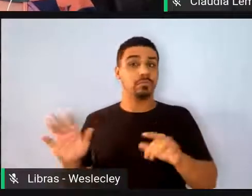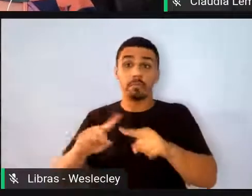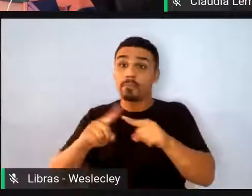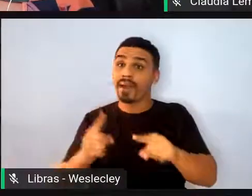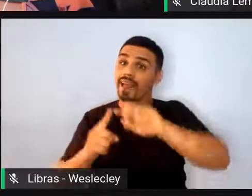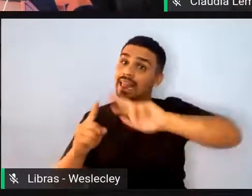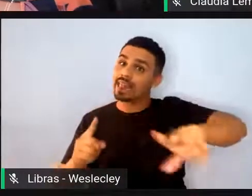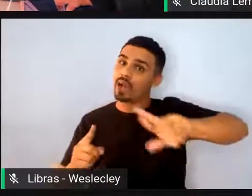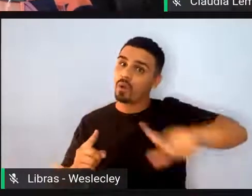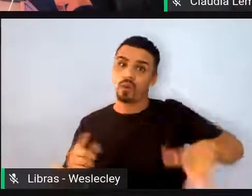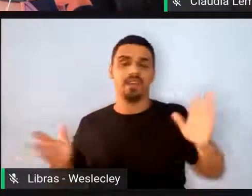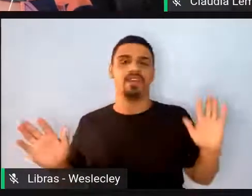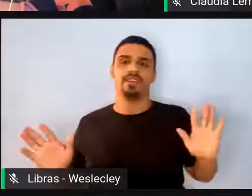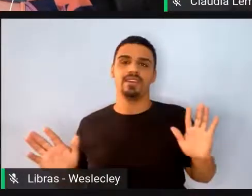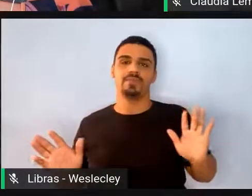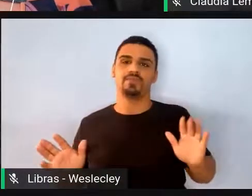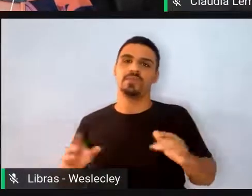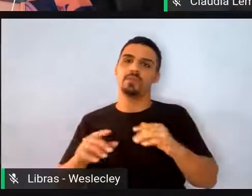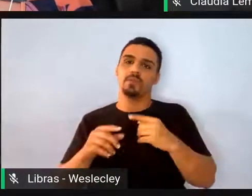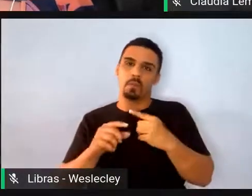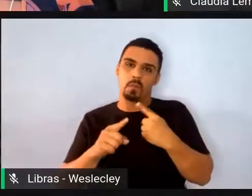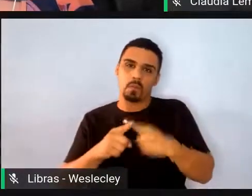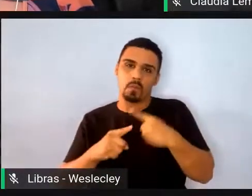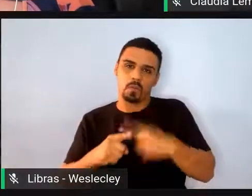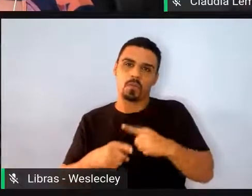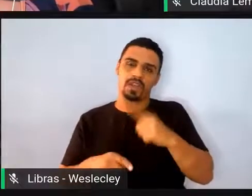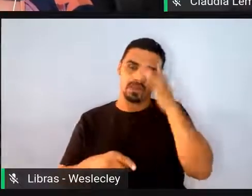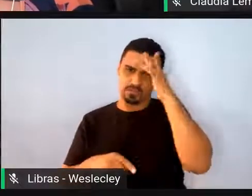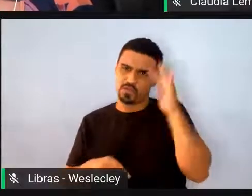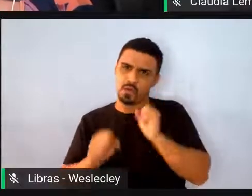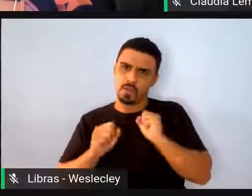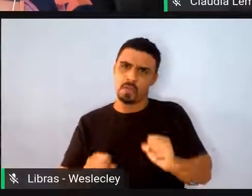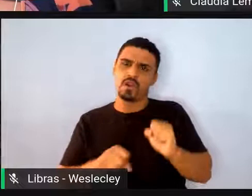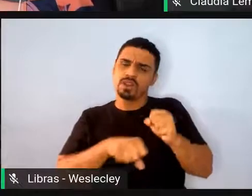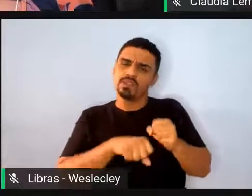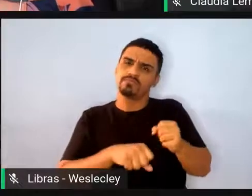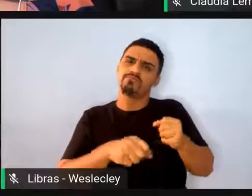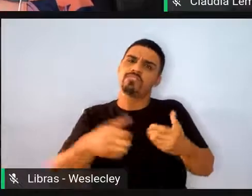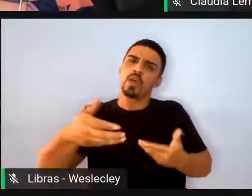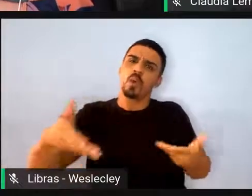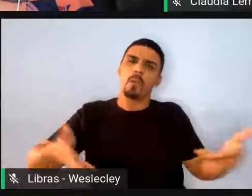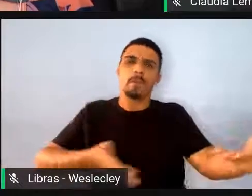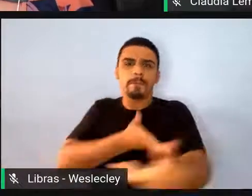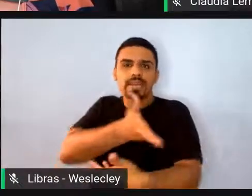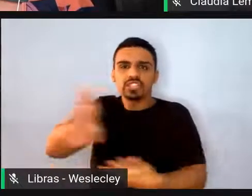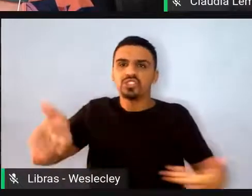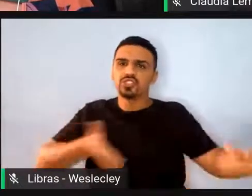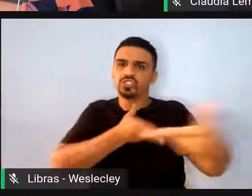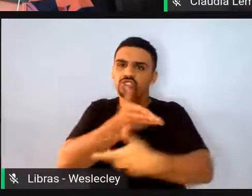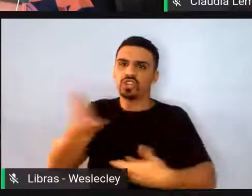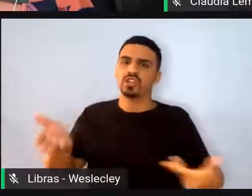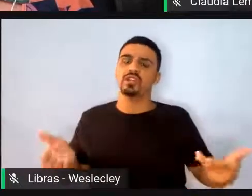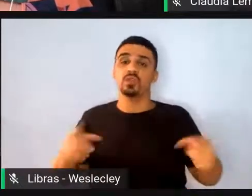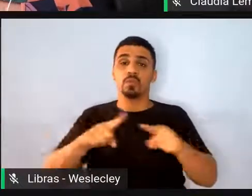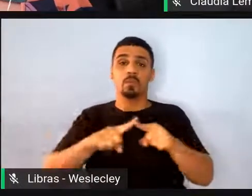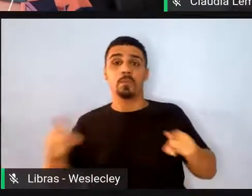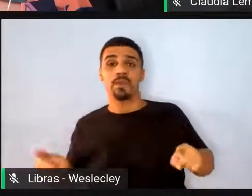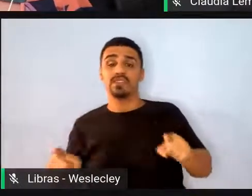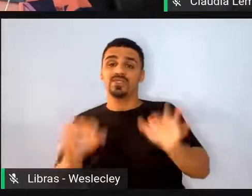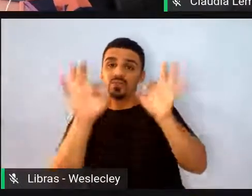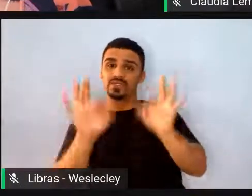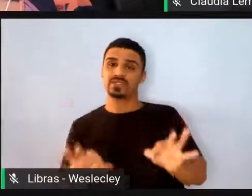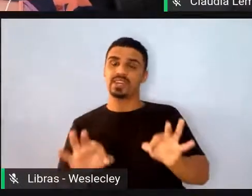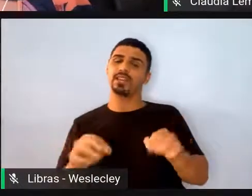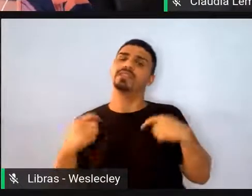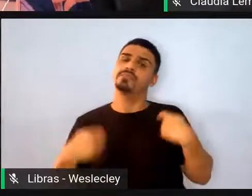pode ser mais um mediador mesmo, mas o ideal é que falasse também, né, da sessão como um todo,